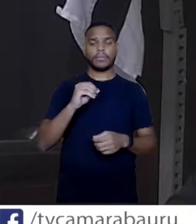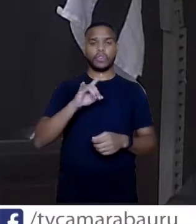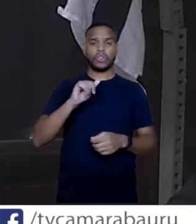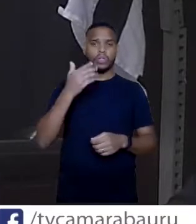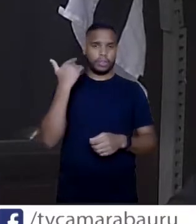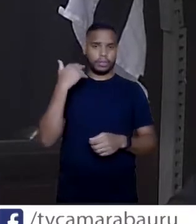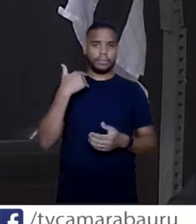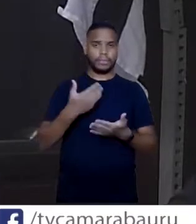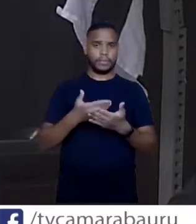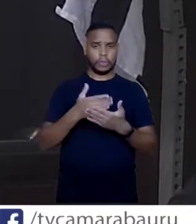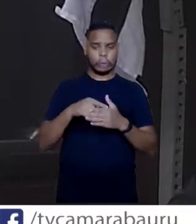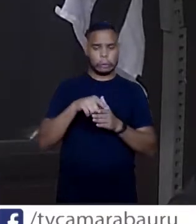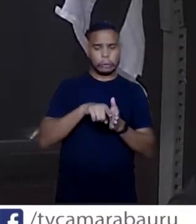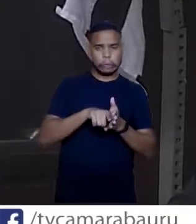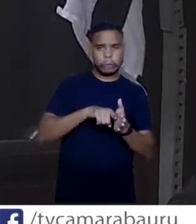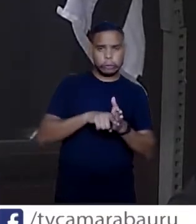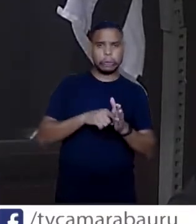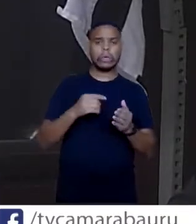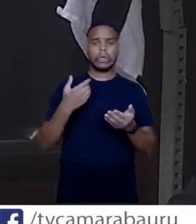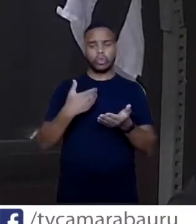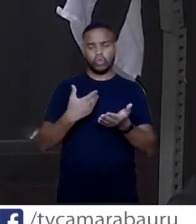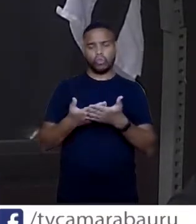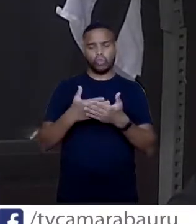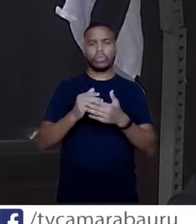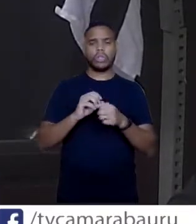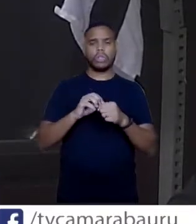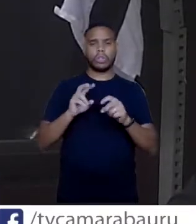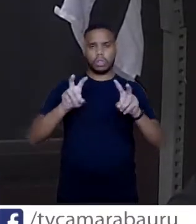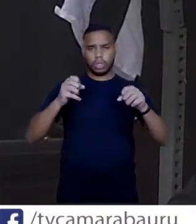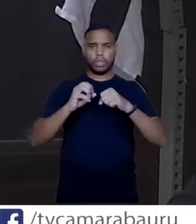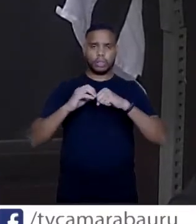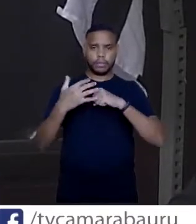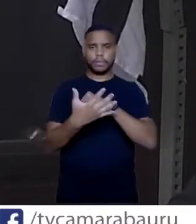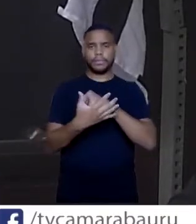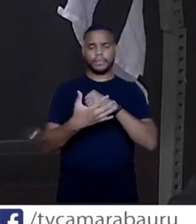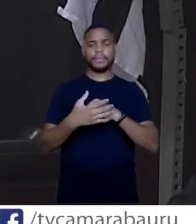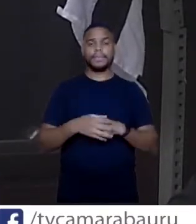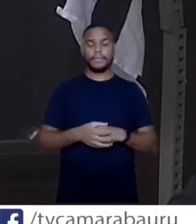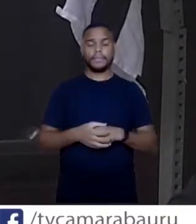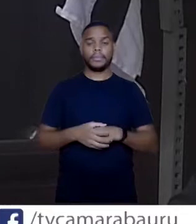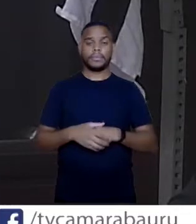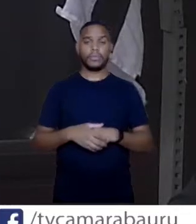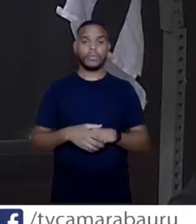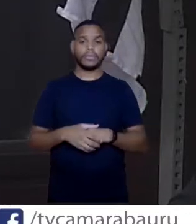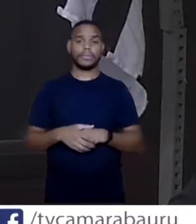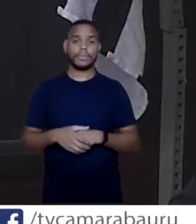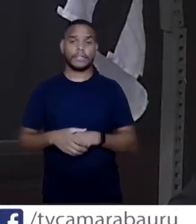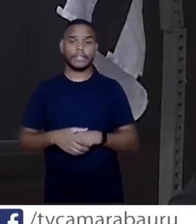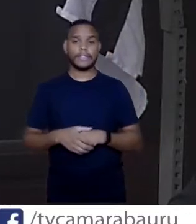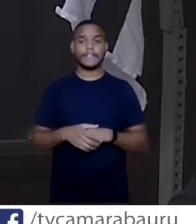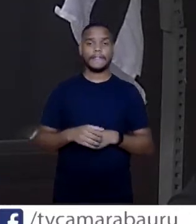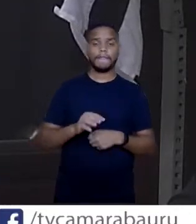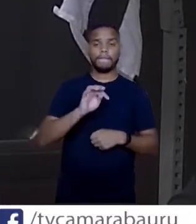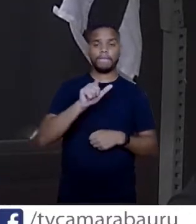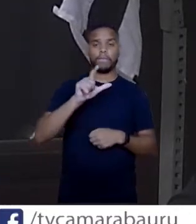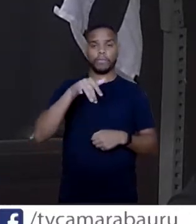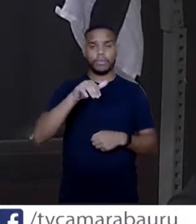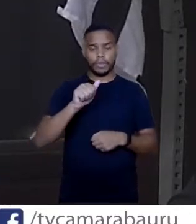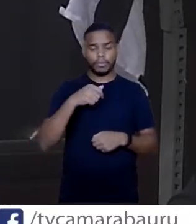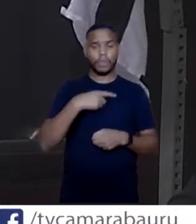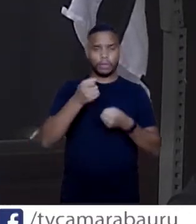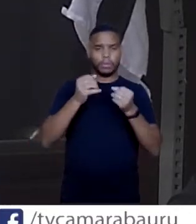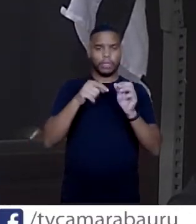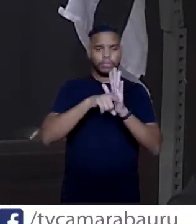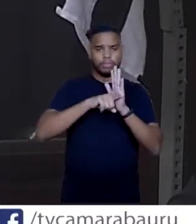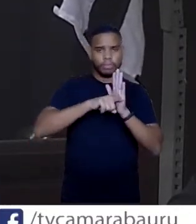estudei o coronavírus veja bem doutora telma atende para esses dados que eu vou passar agora aqui